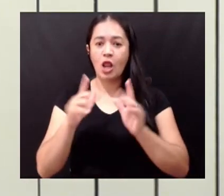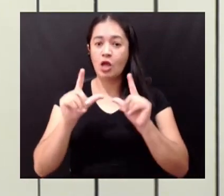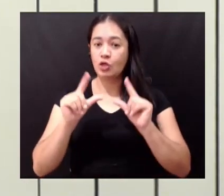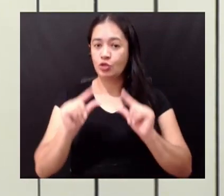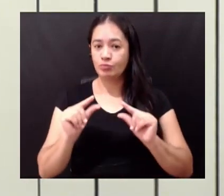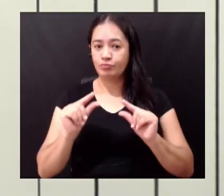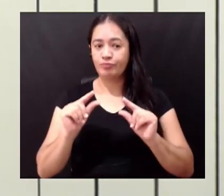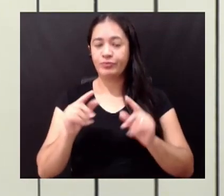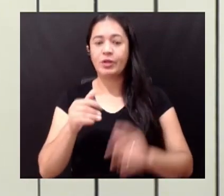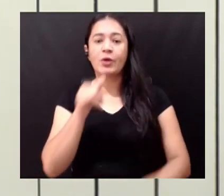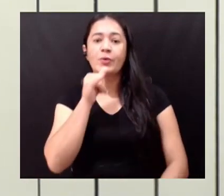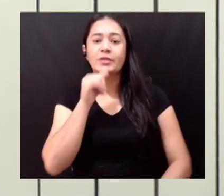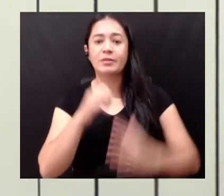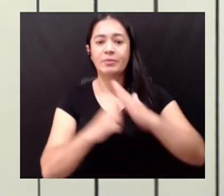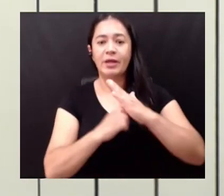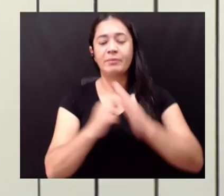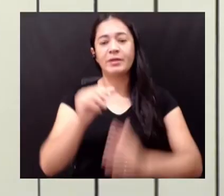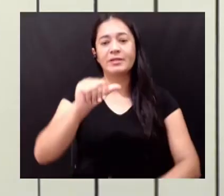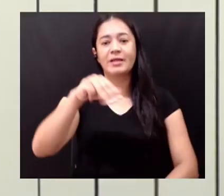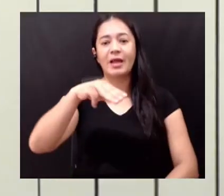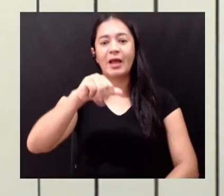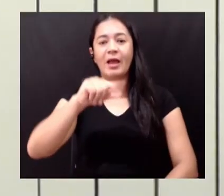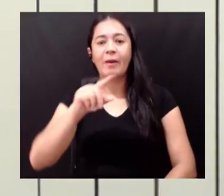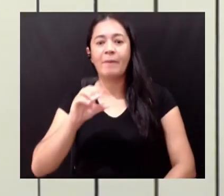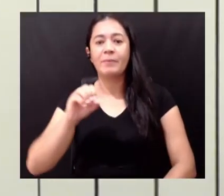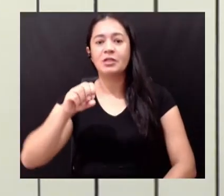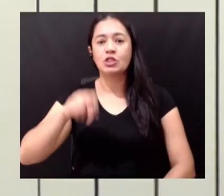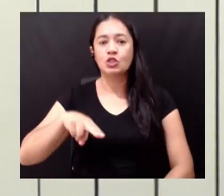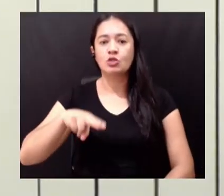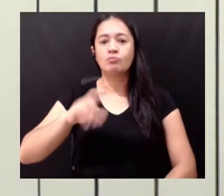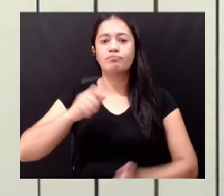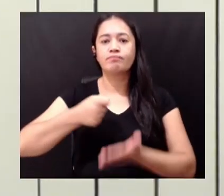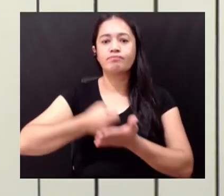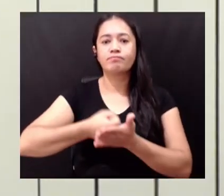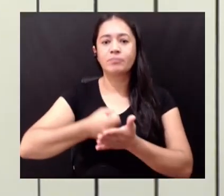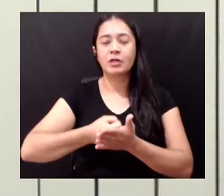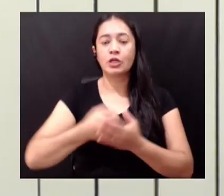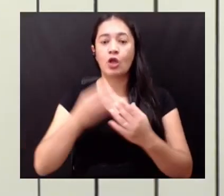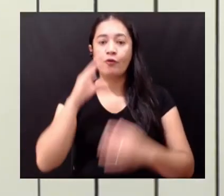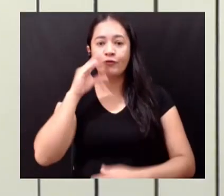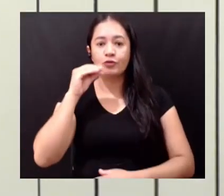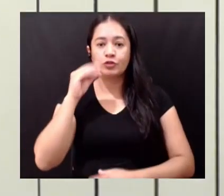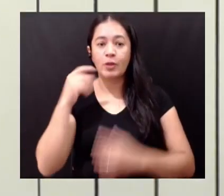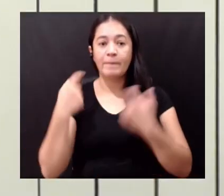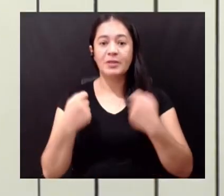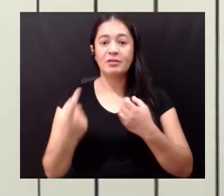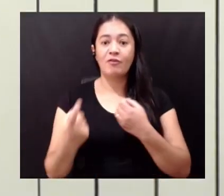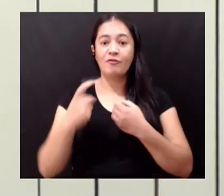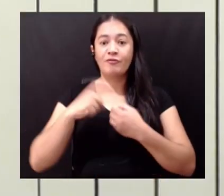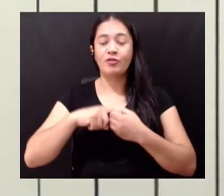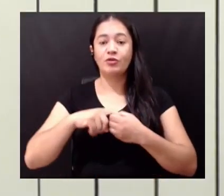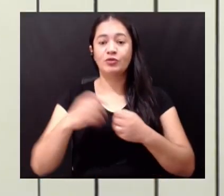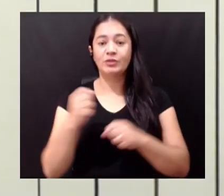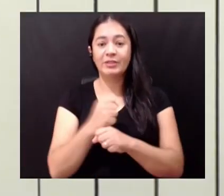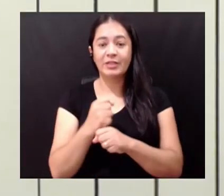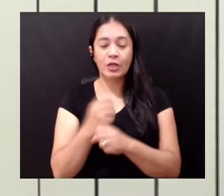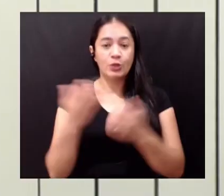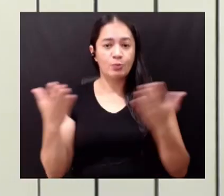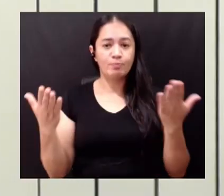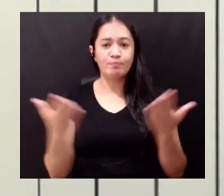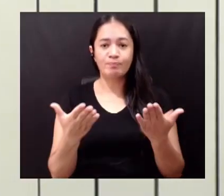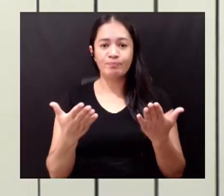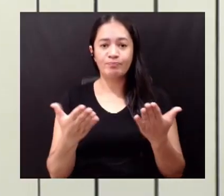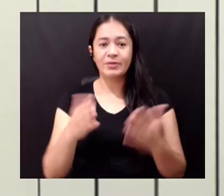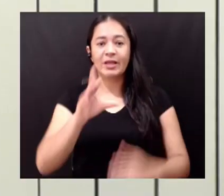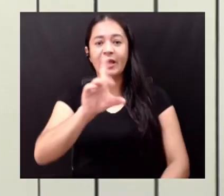exemplo, determinou que seus funcionários devem voltar ao trabalho presencial ainda neste ano. E a Dell